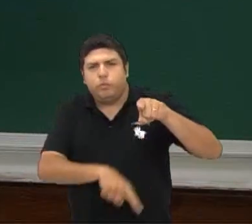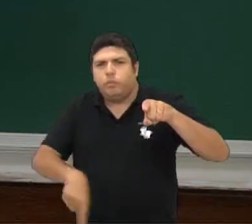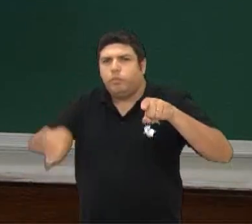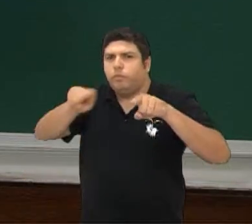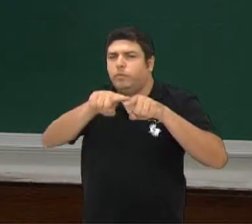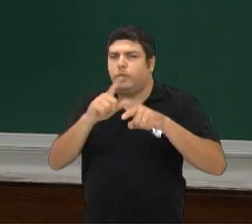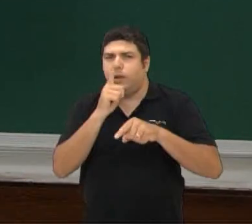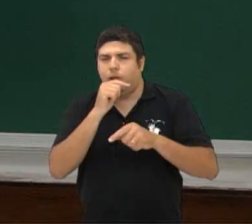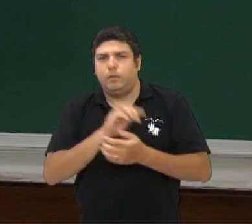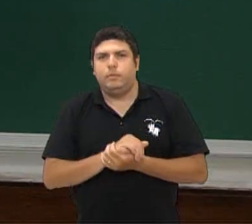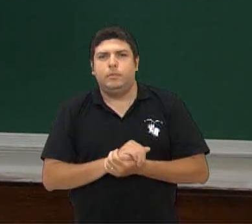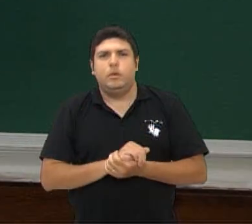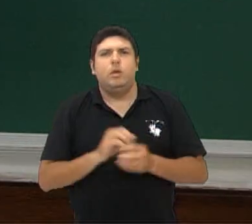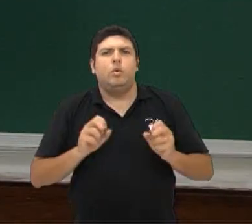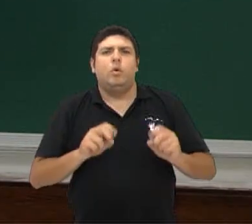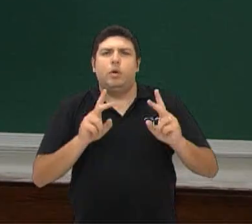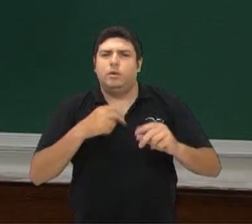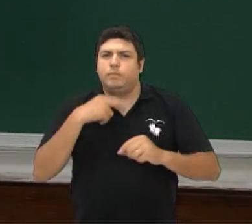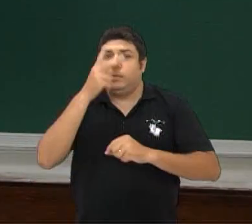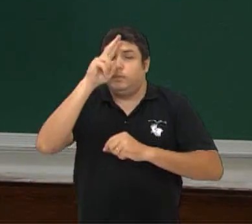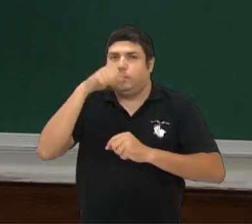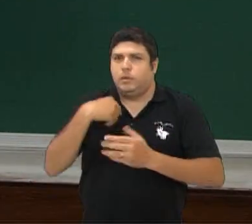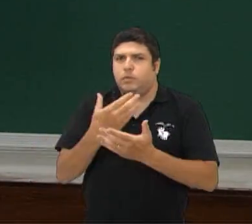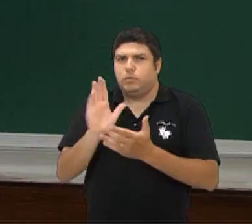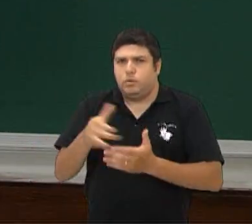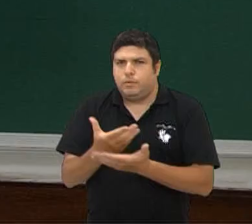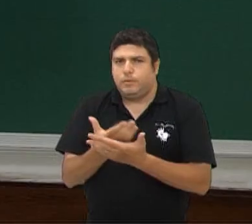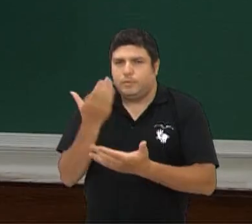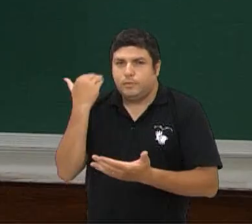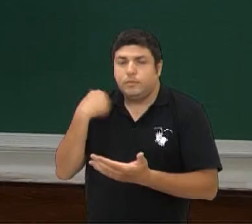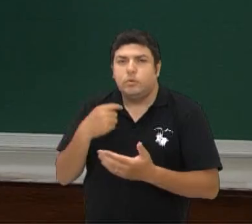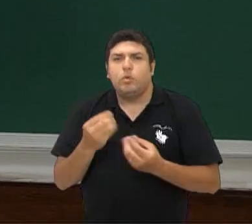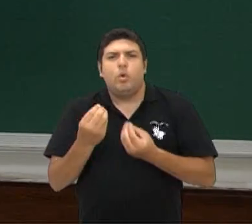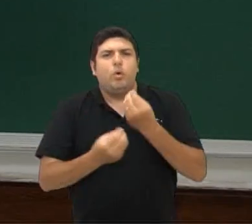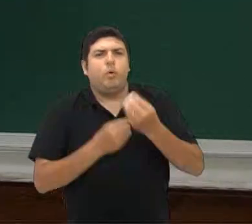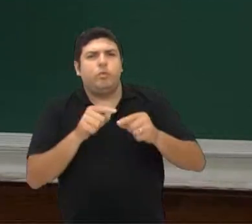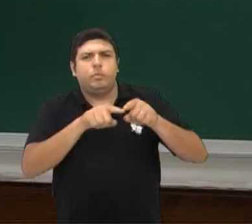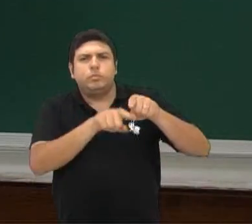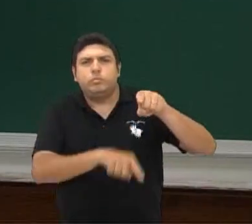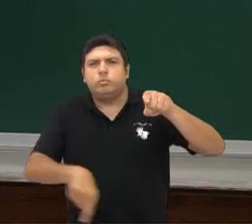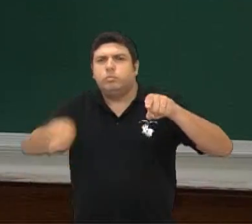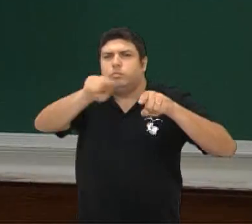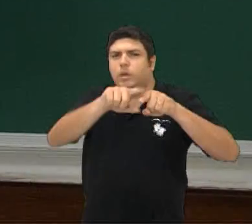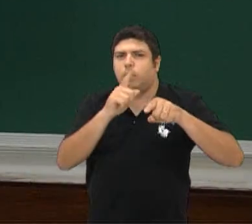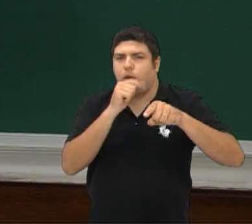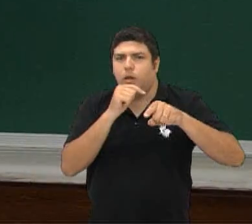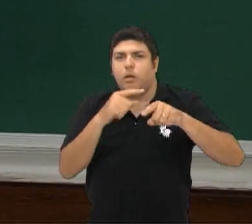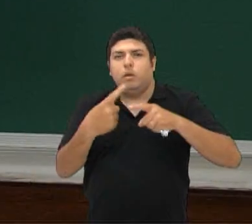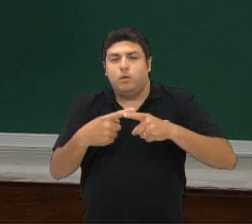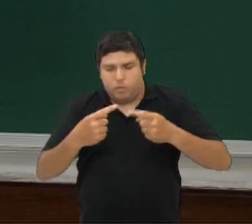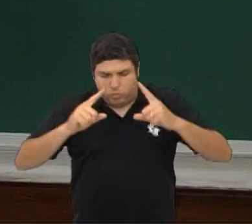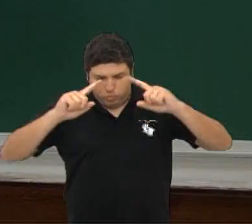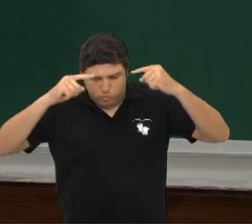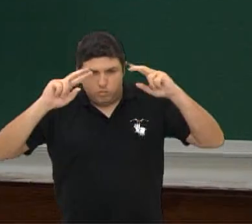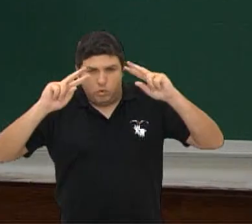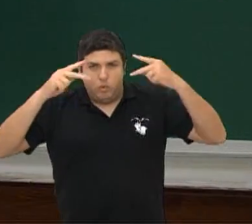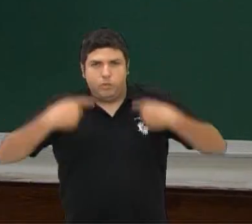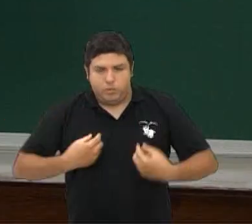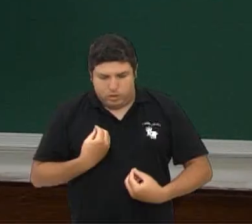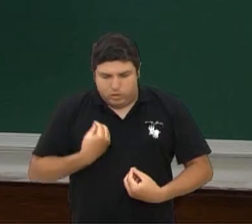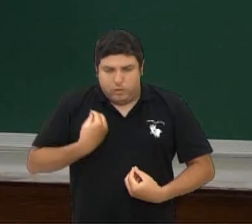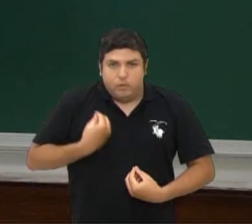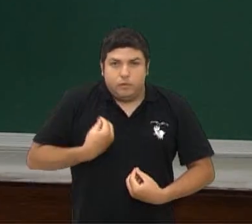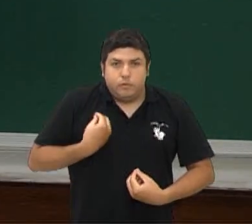fácil. Lembrando, a gente já viu esse slide na aula anterior, que é ciclo biogeoquímico, por quê? Porque o elemento passa por um ser vivo, que é a parte do